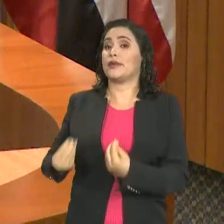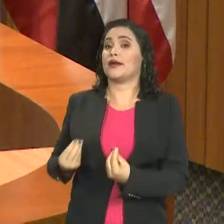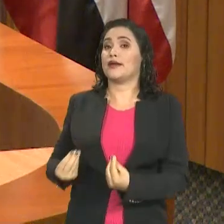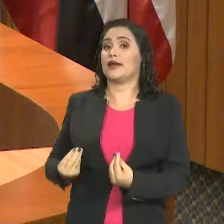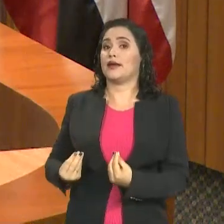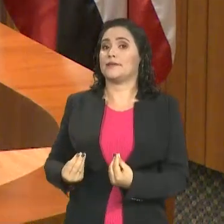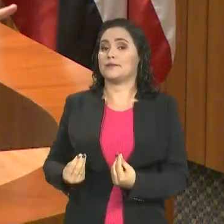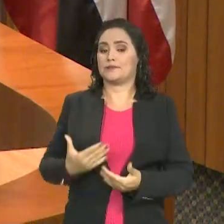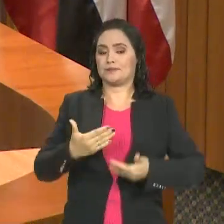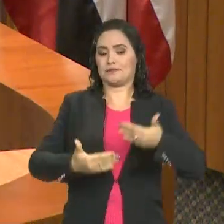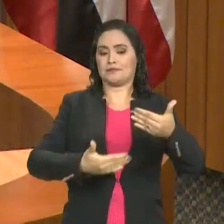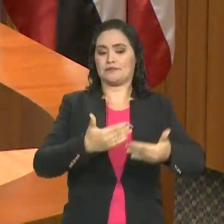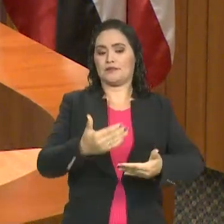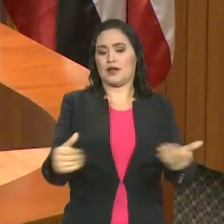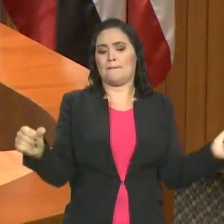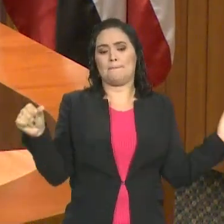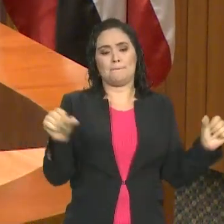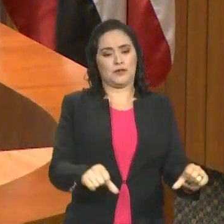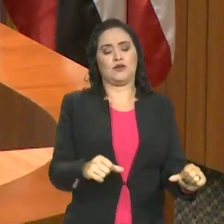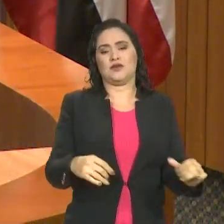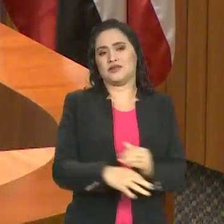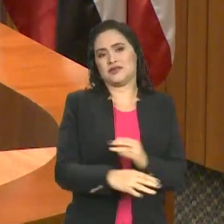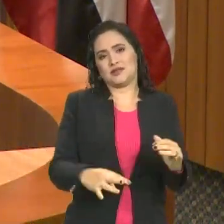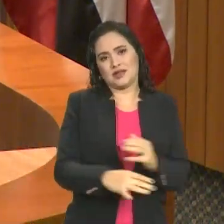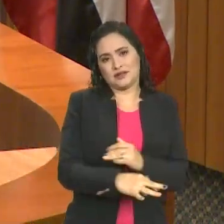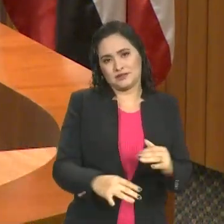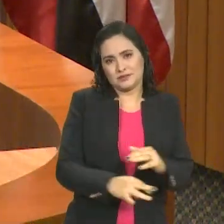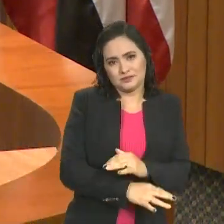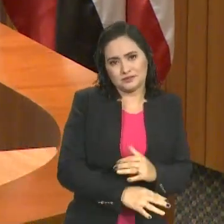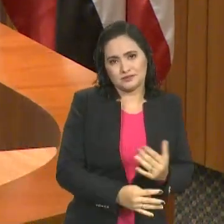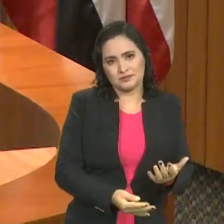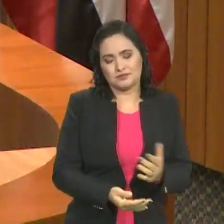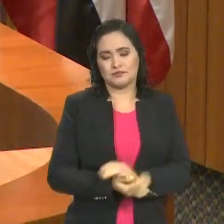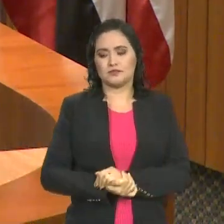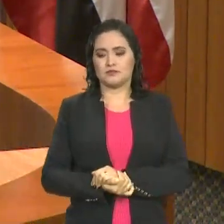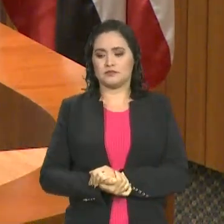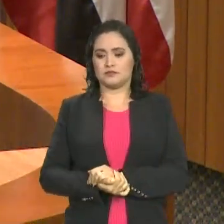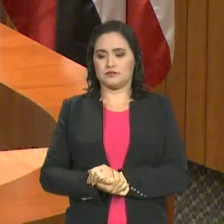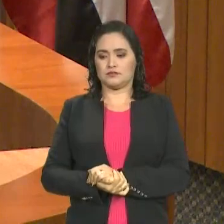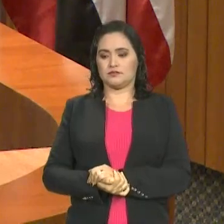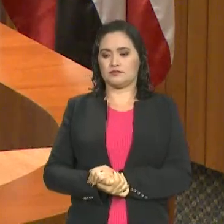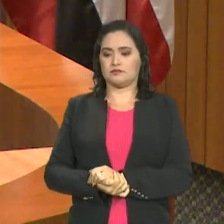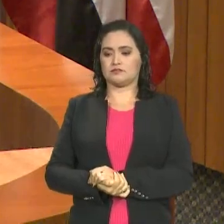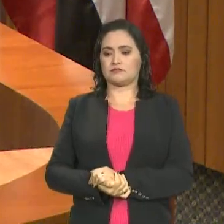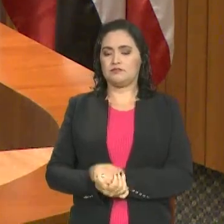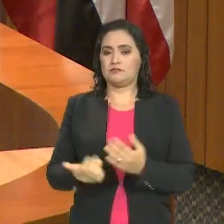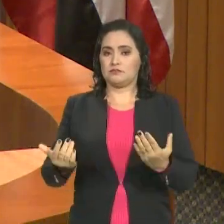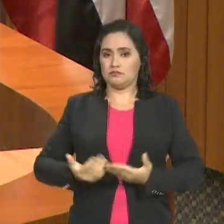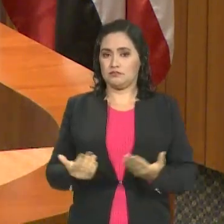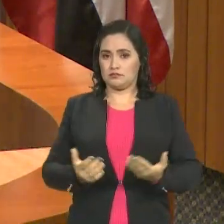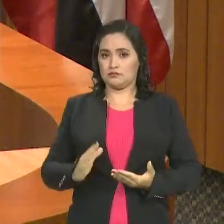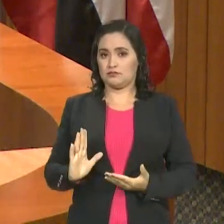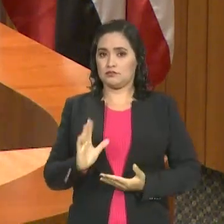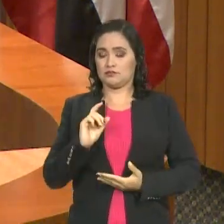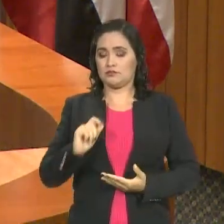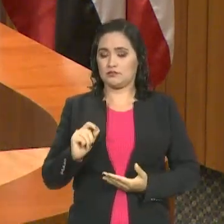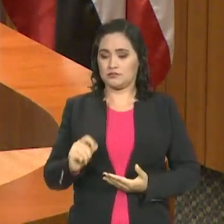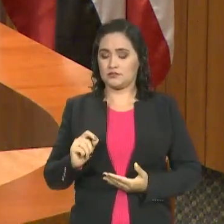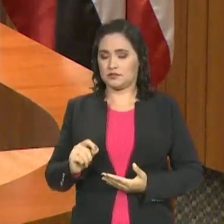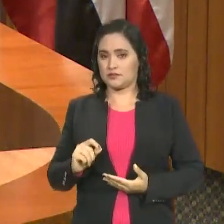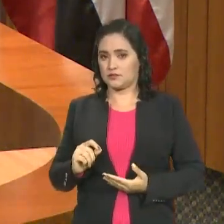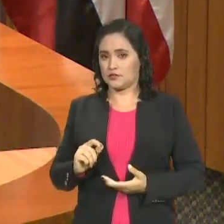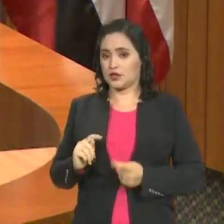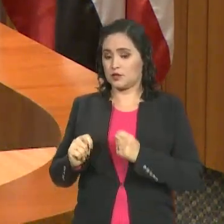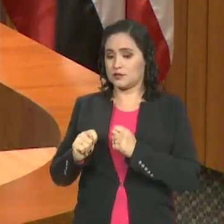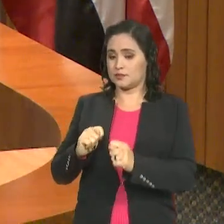piorar, porque agora vai entrar no ciclo. Guarda dinheiro, os trocados da prefeitura, não paga ninguém,